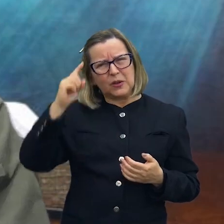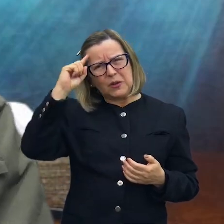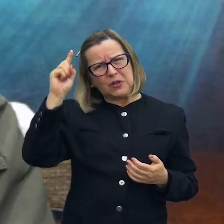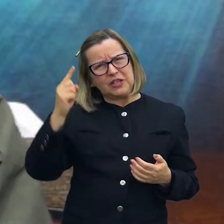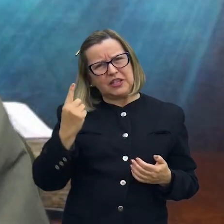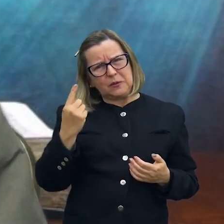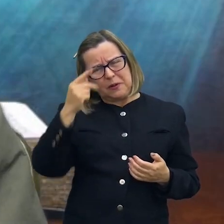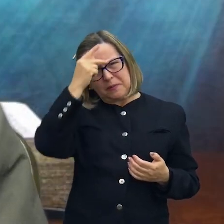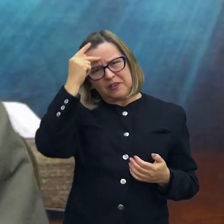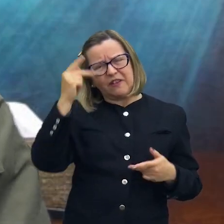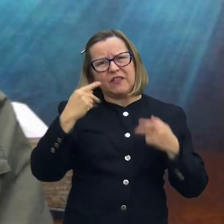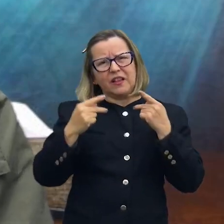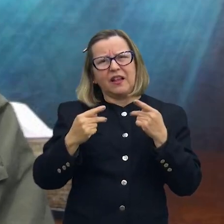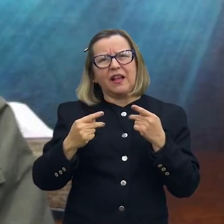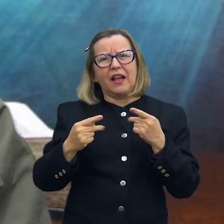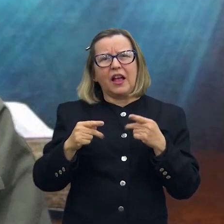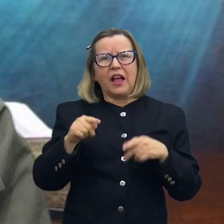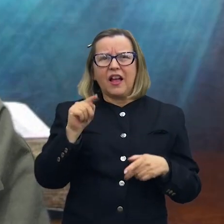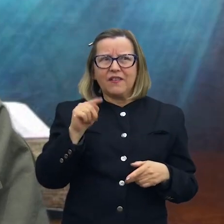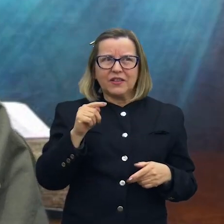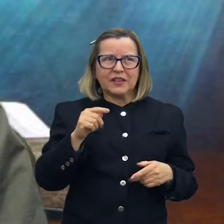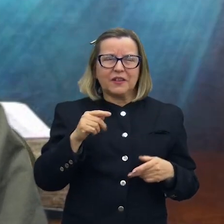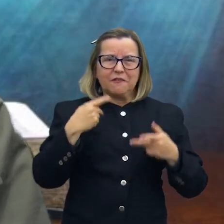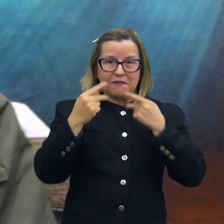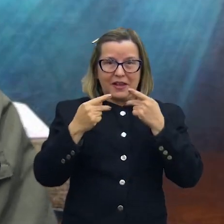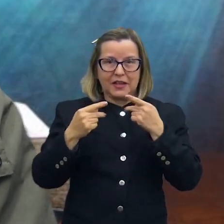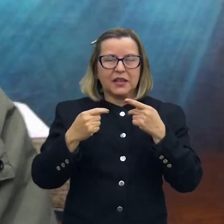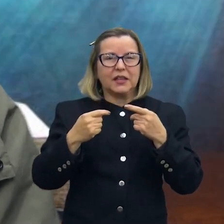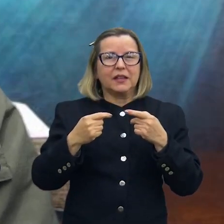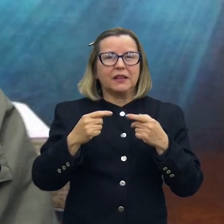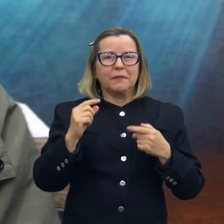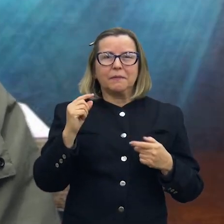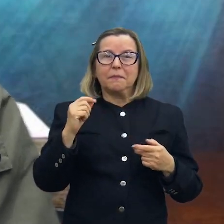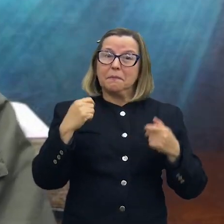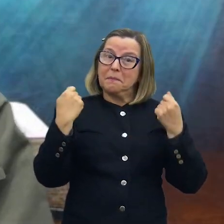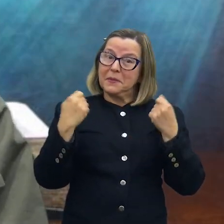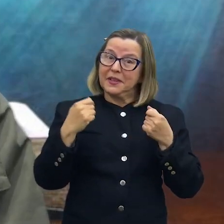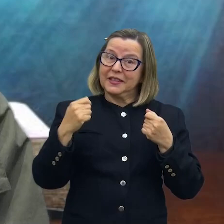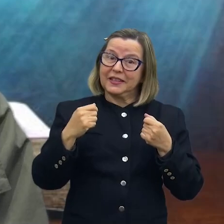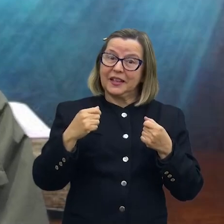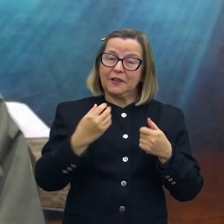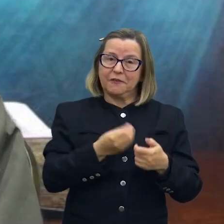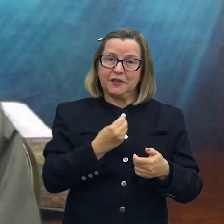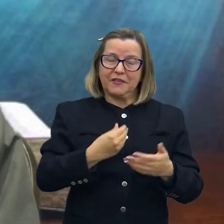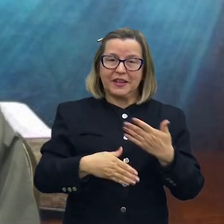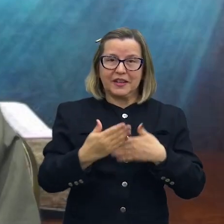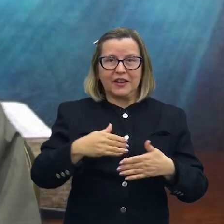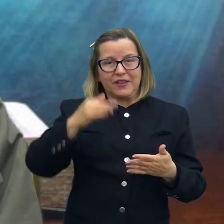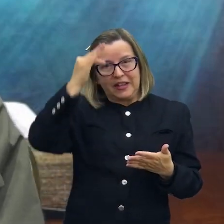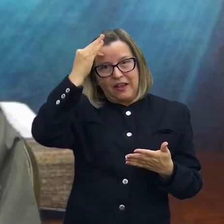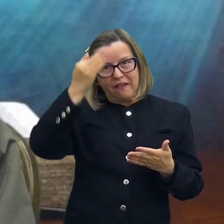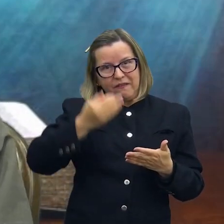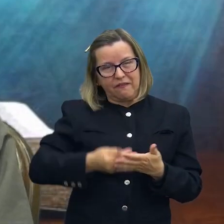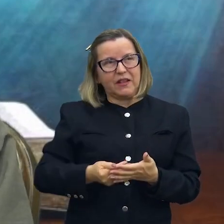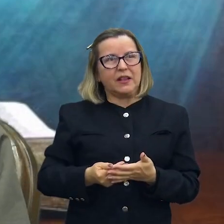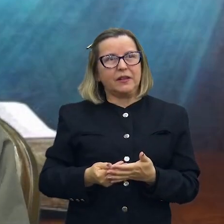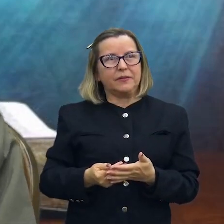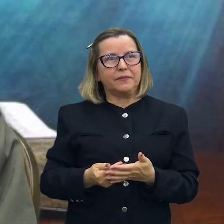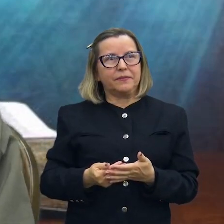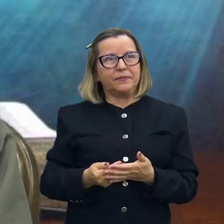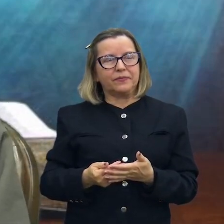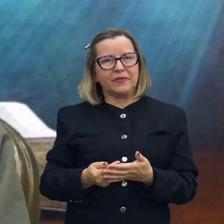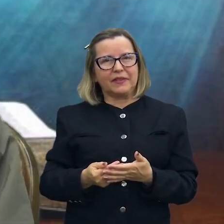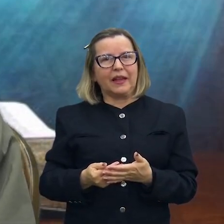Uma vez uma pessoa falou assim, você fala que a gente tem que viver pela fé. Viver pela fé, entrar num financiamento de 30 anos e terminar pagando. Falei